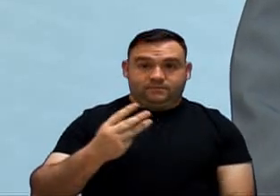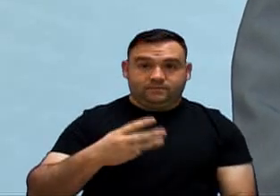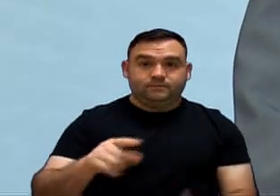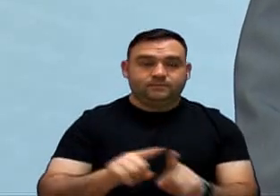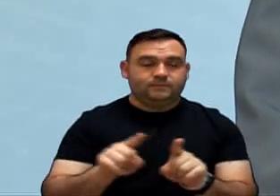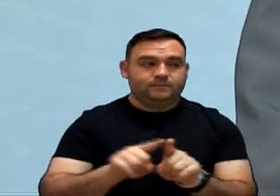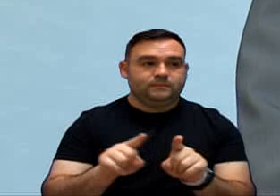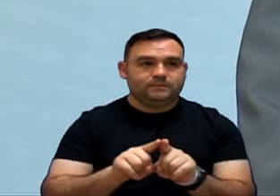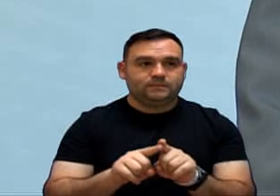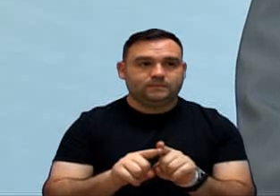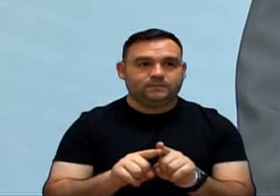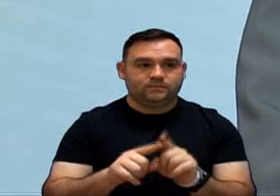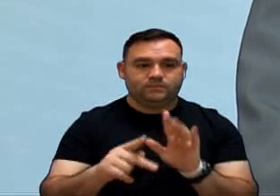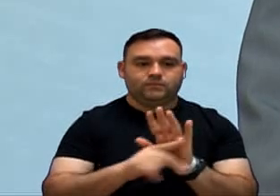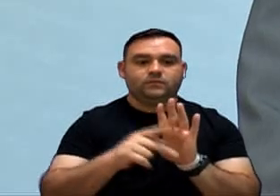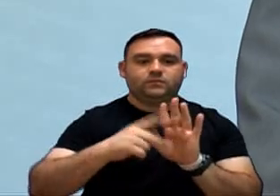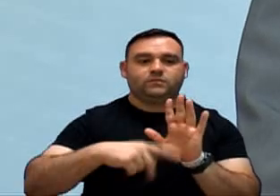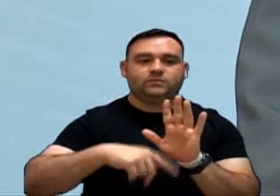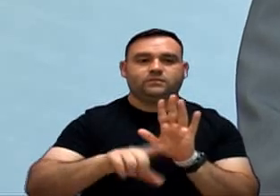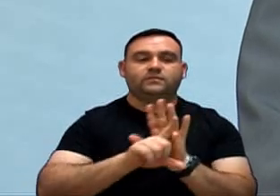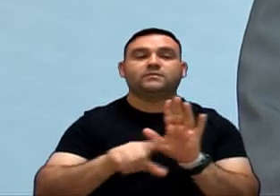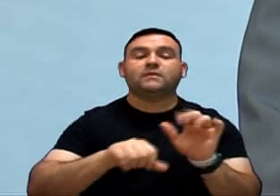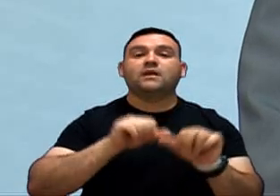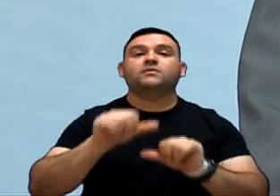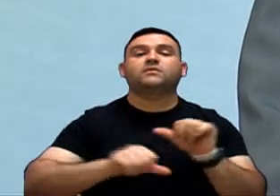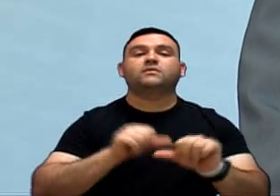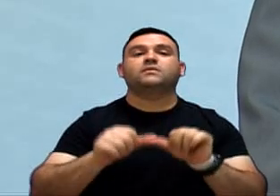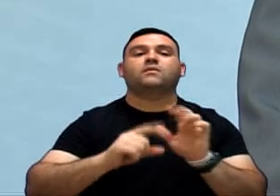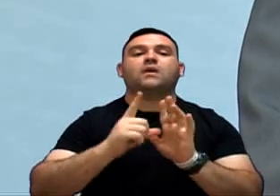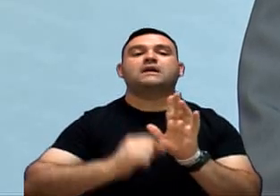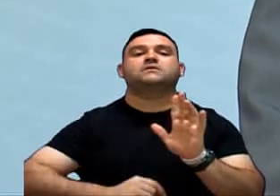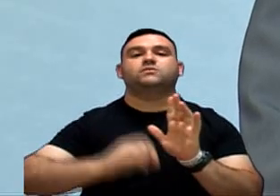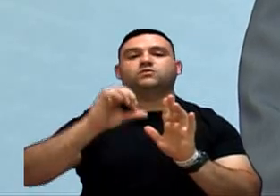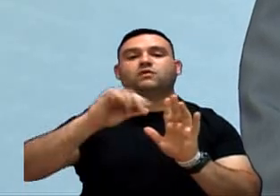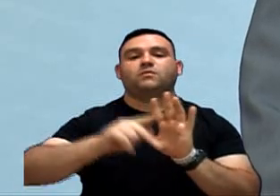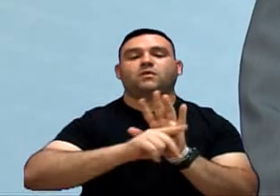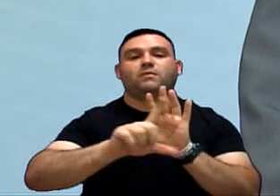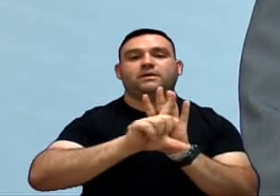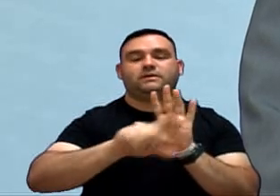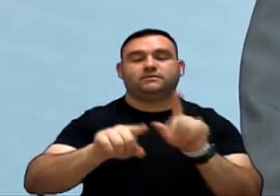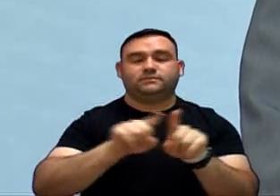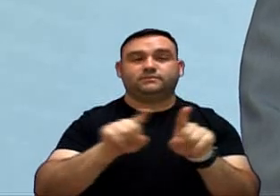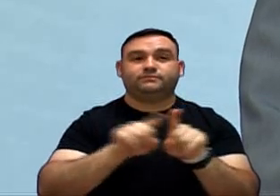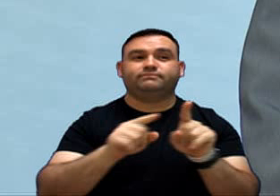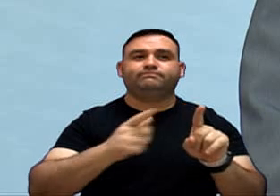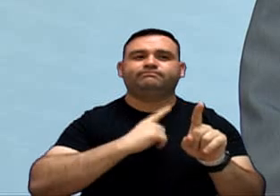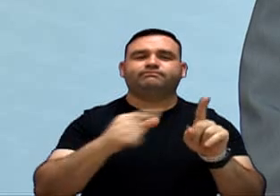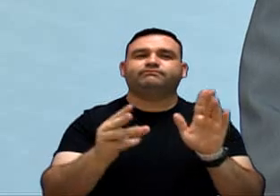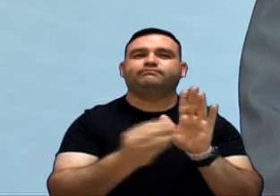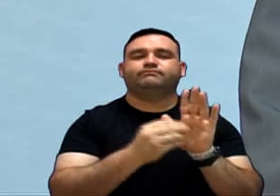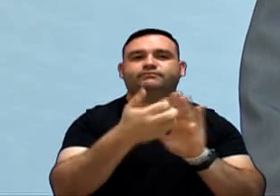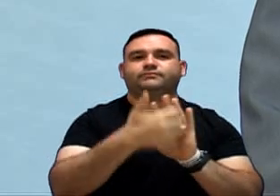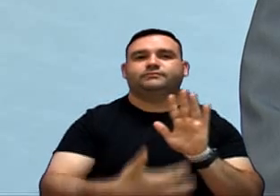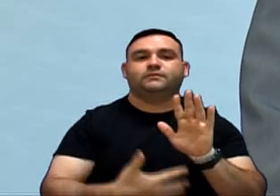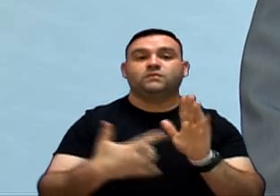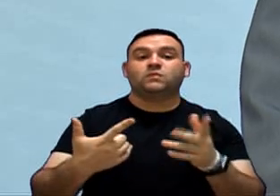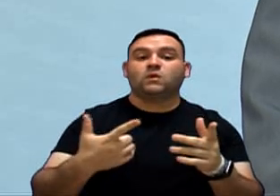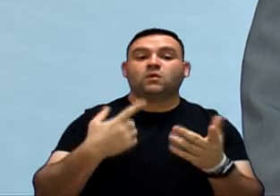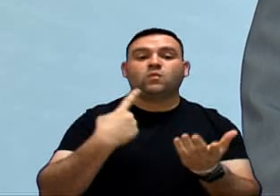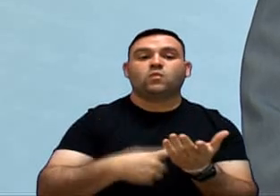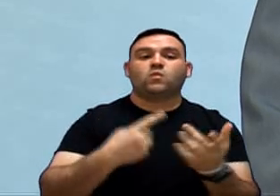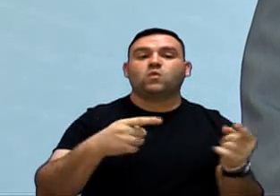também, do projeto de lei, ela altera o artigo 9º da lei e é colocado da seguinte forma: o